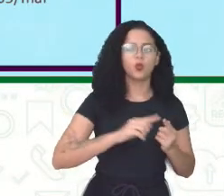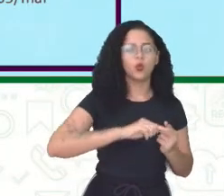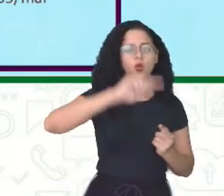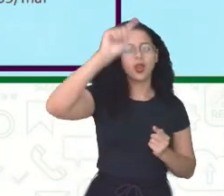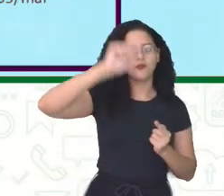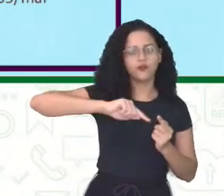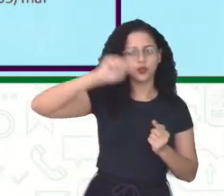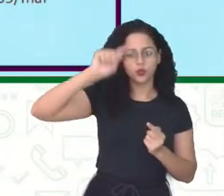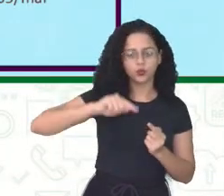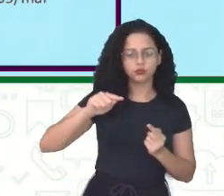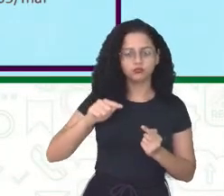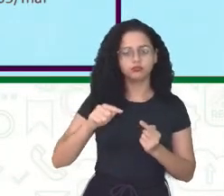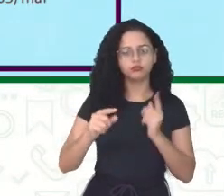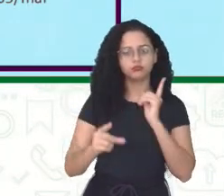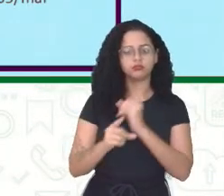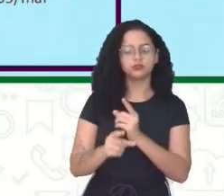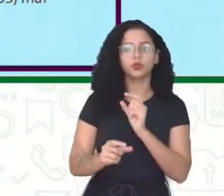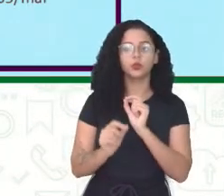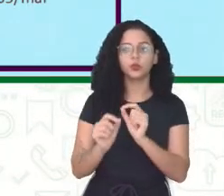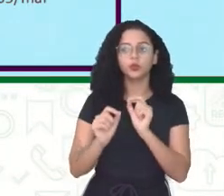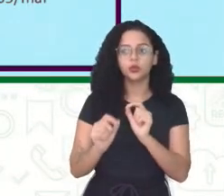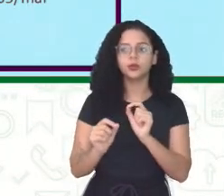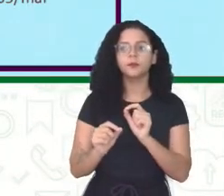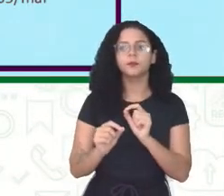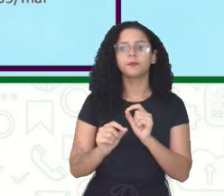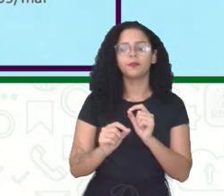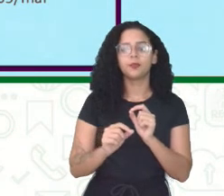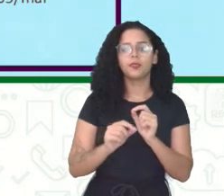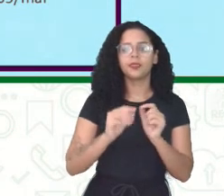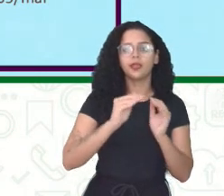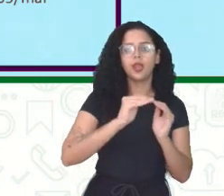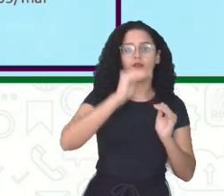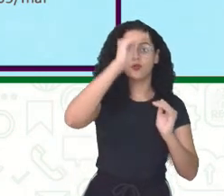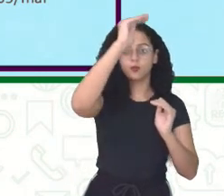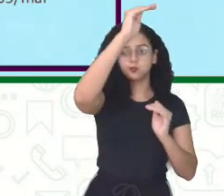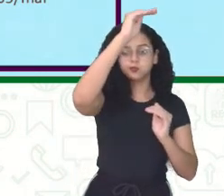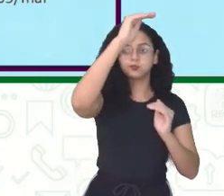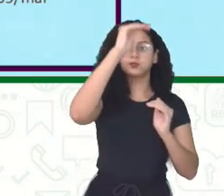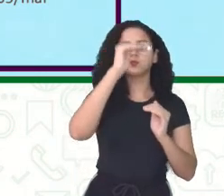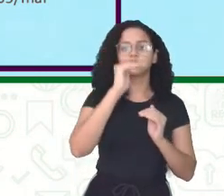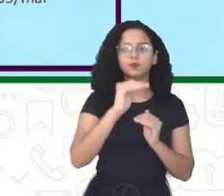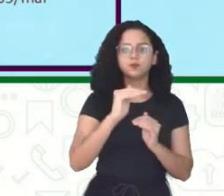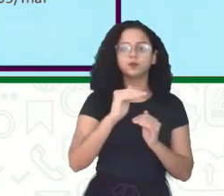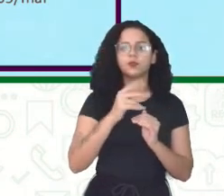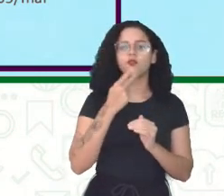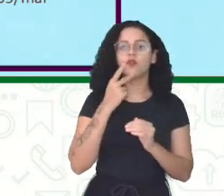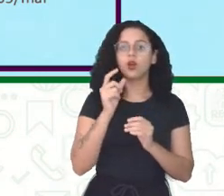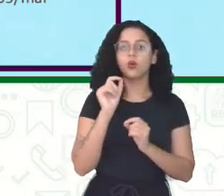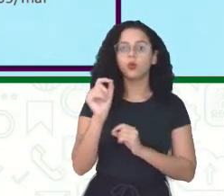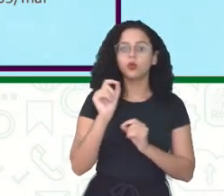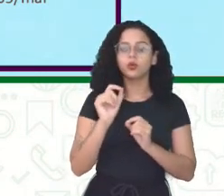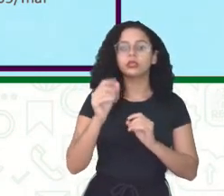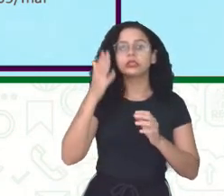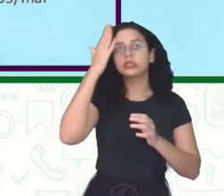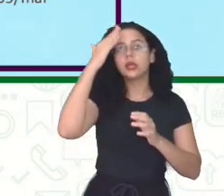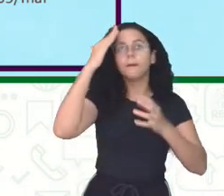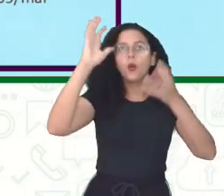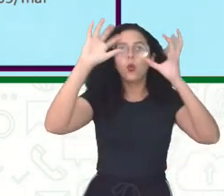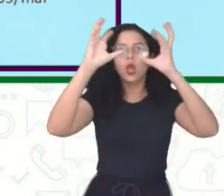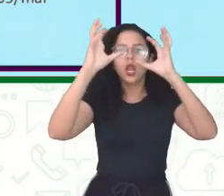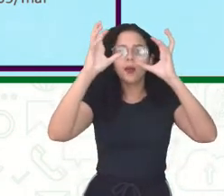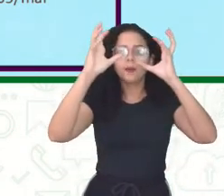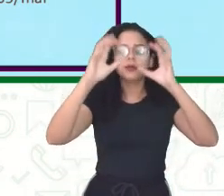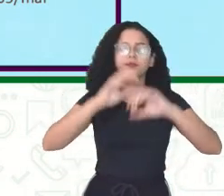aí, onde você vai encontrar um gráfico de barra, tá? Que ele diz sobre a previsão do tempo,